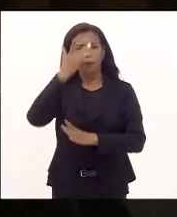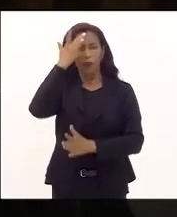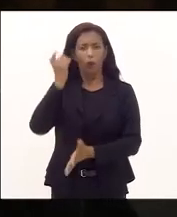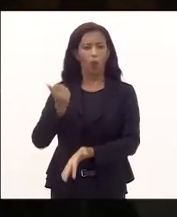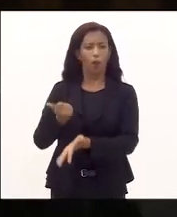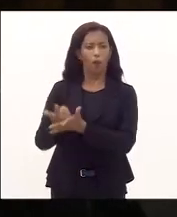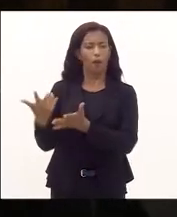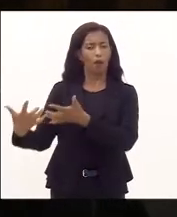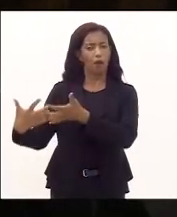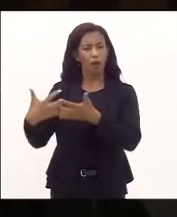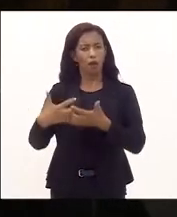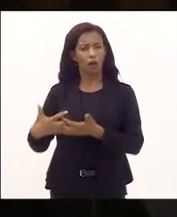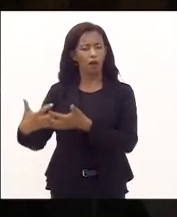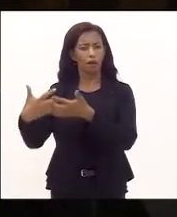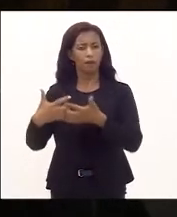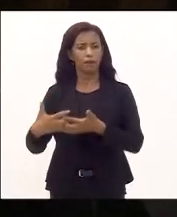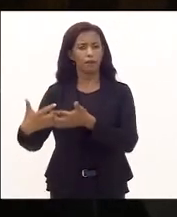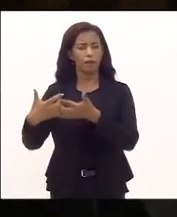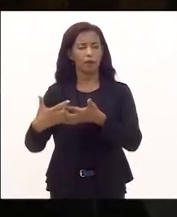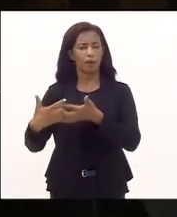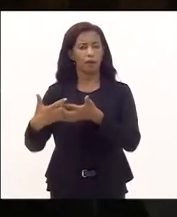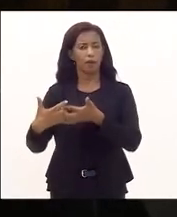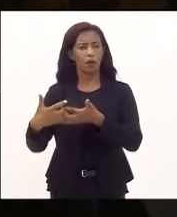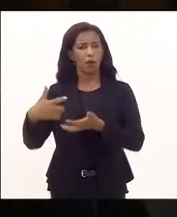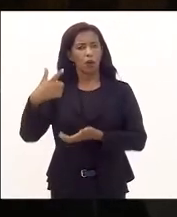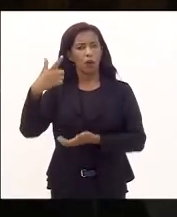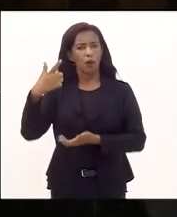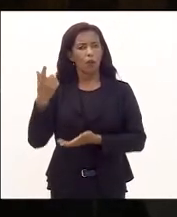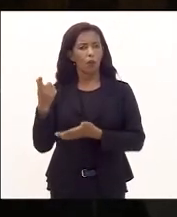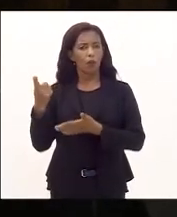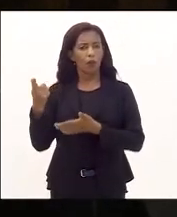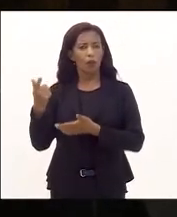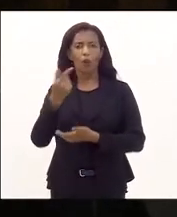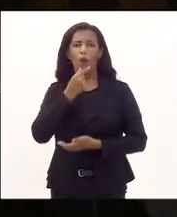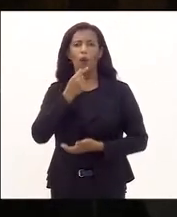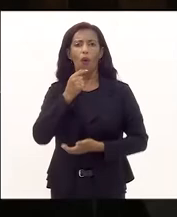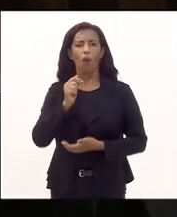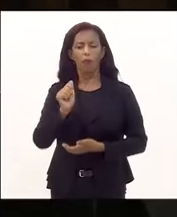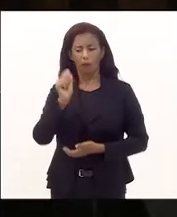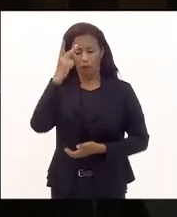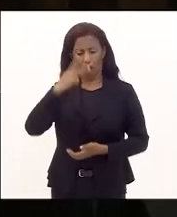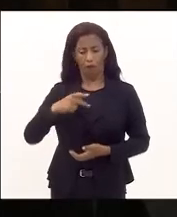aquisição de caminhões feito por transportador autônomo.